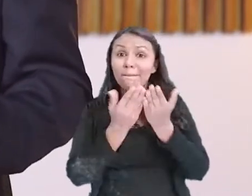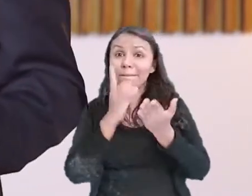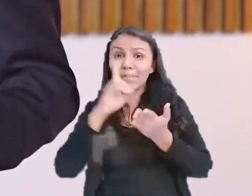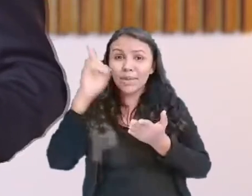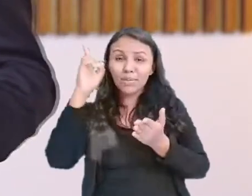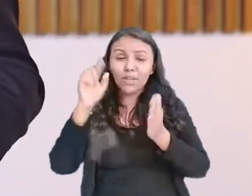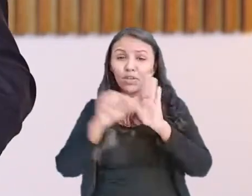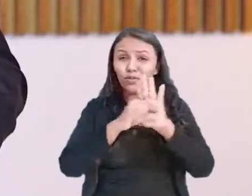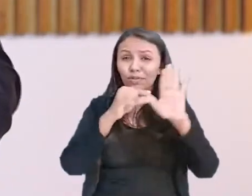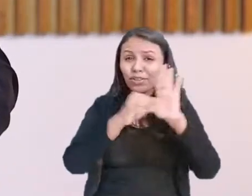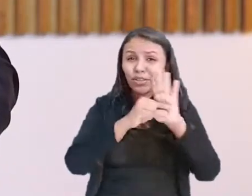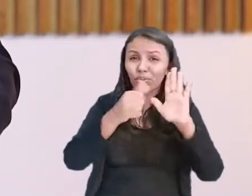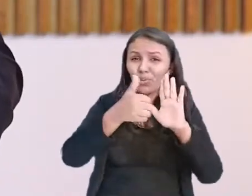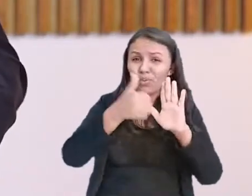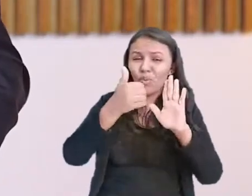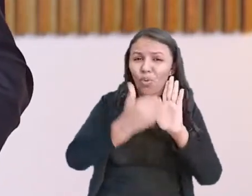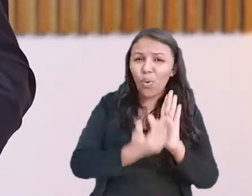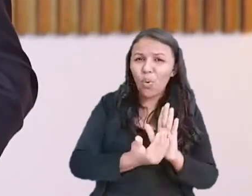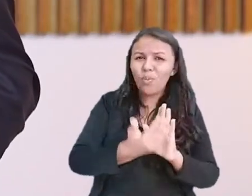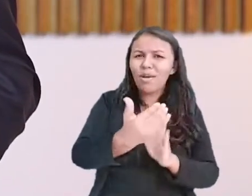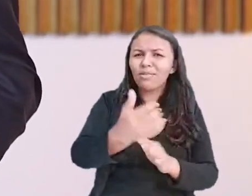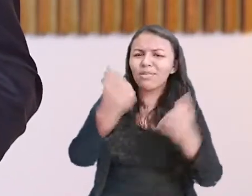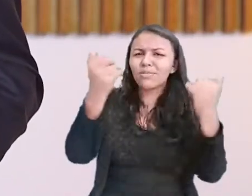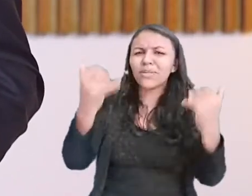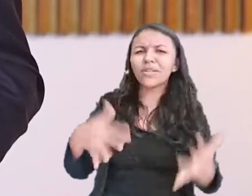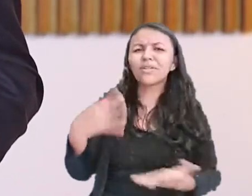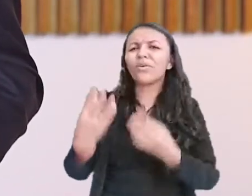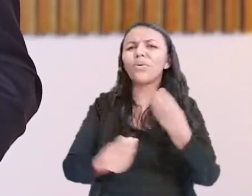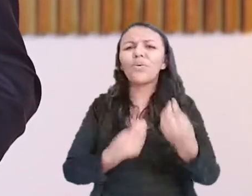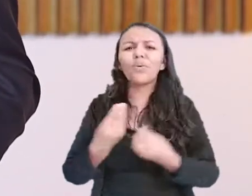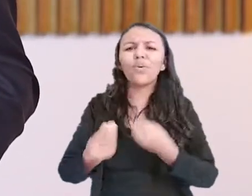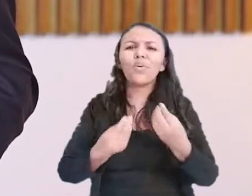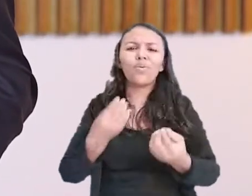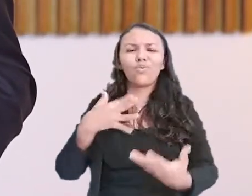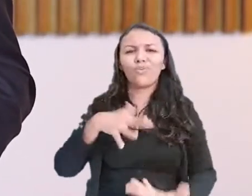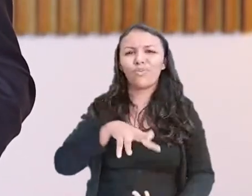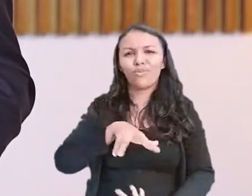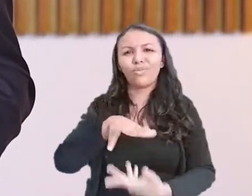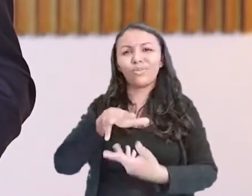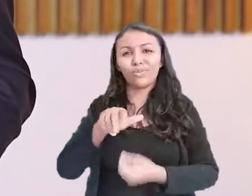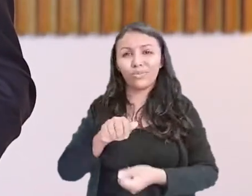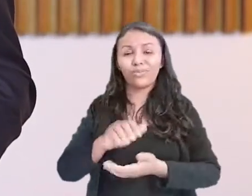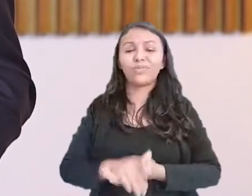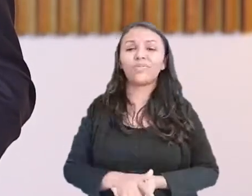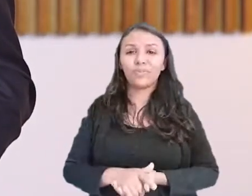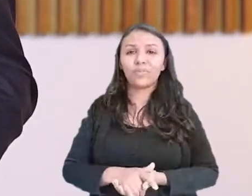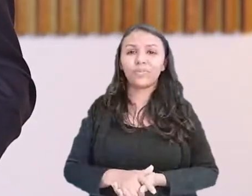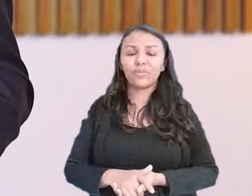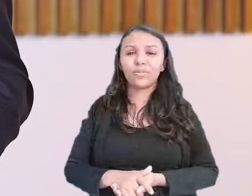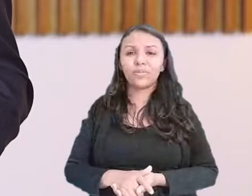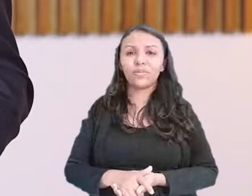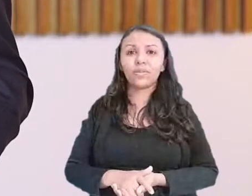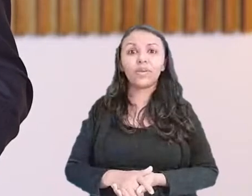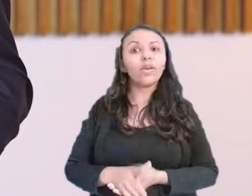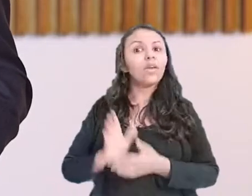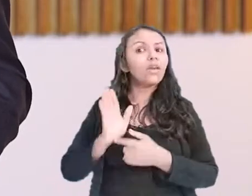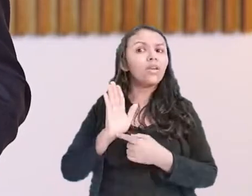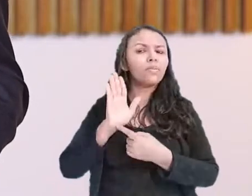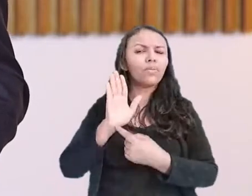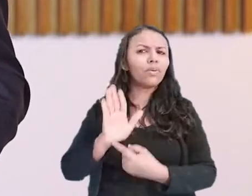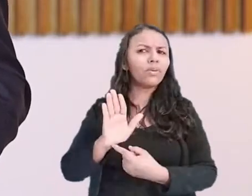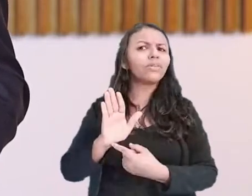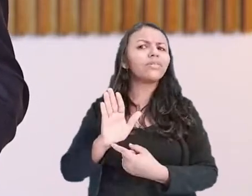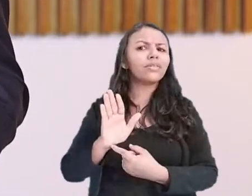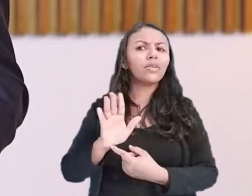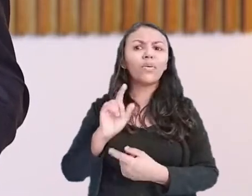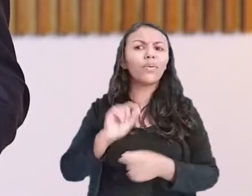1, começa a descrever a situação do mundo, o autor sagrado faz questão de mencionar uma das